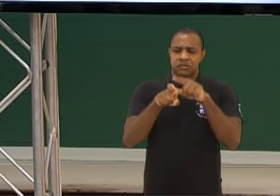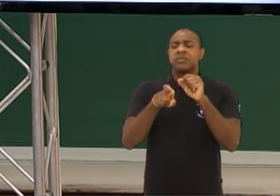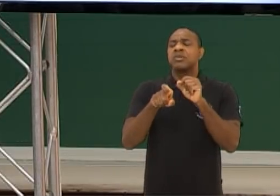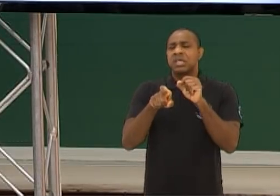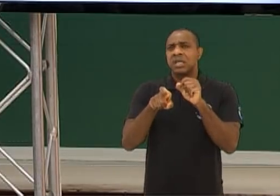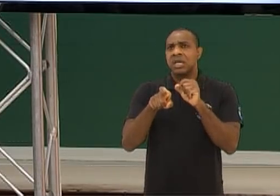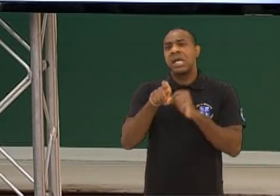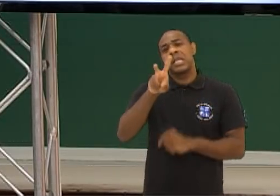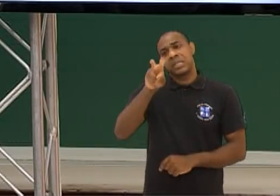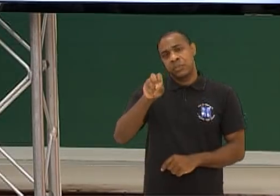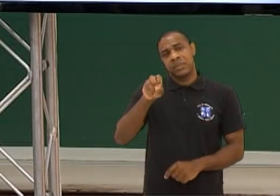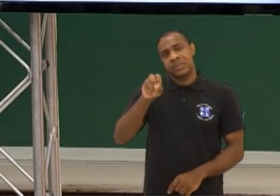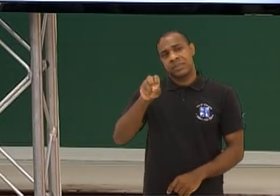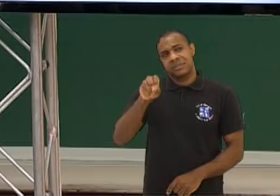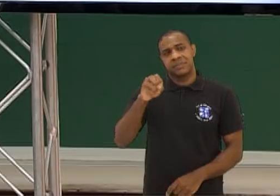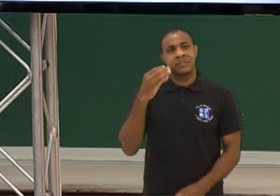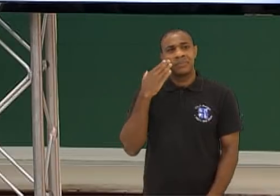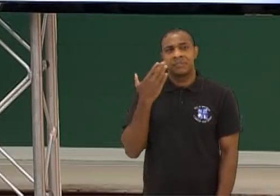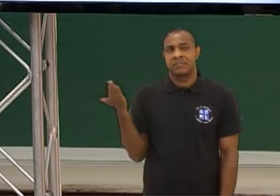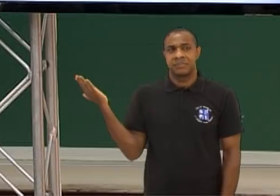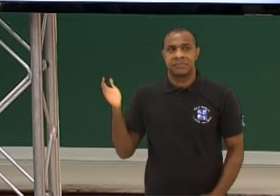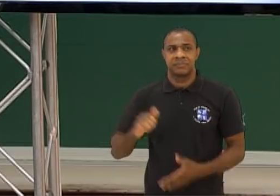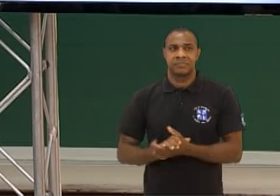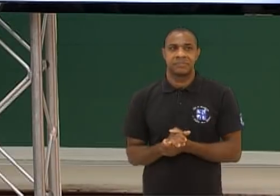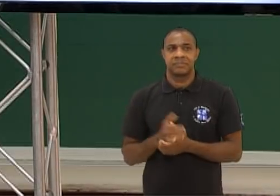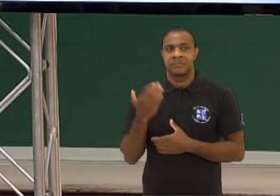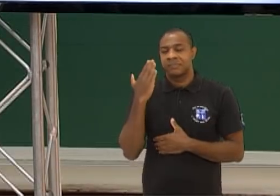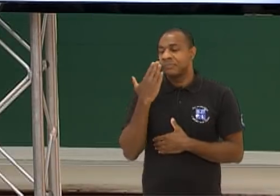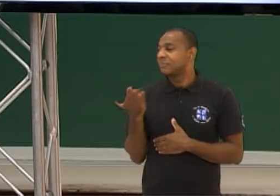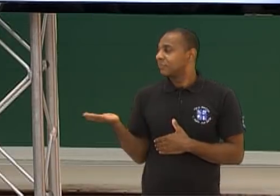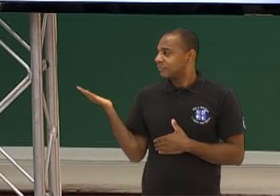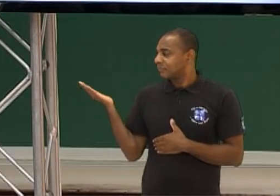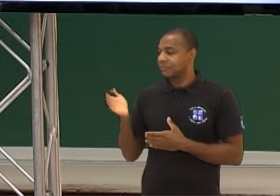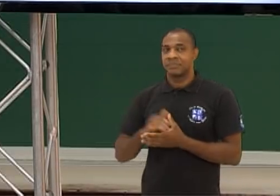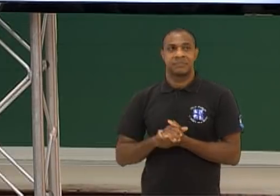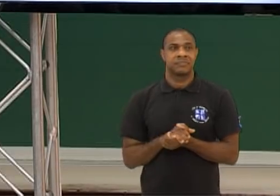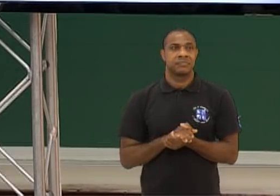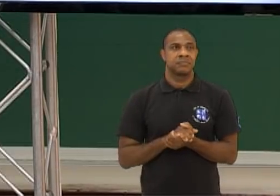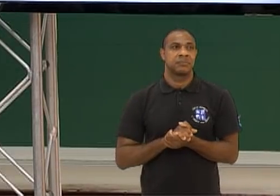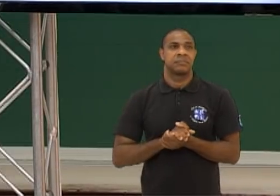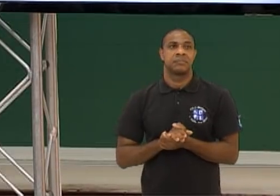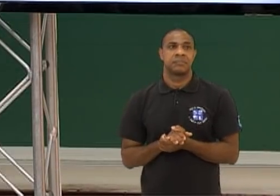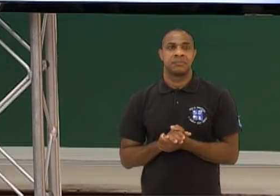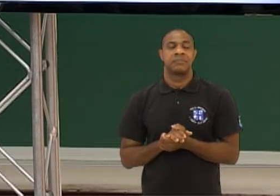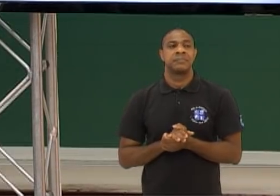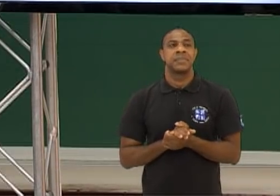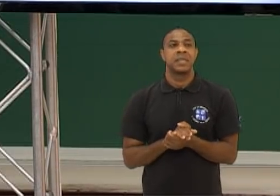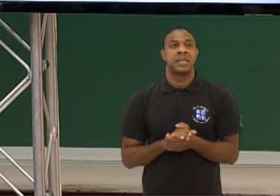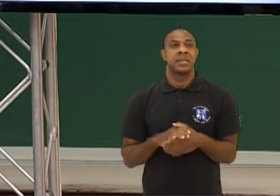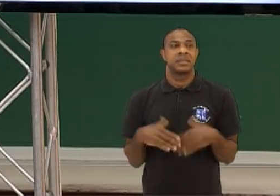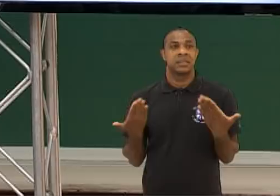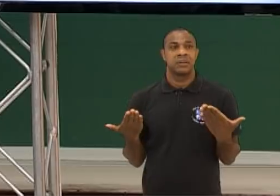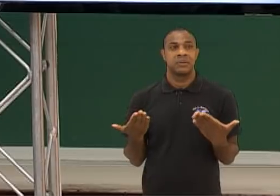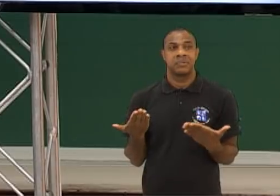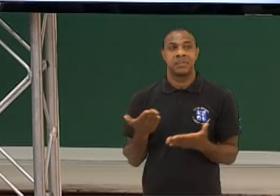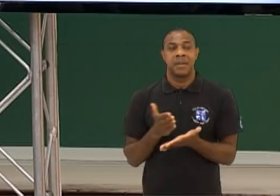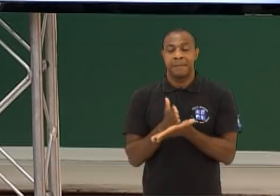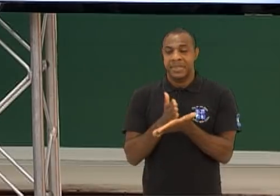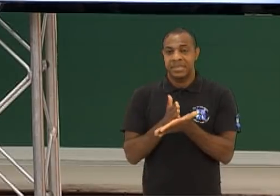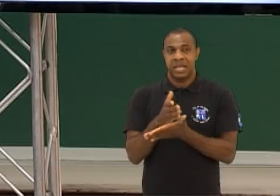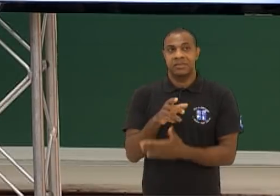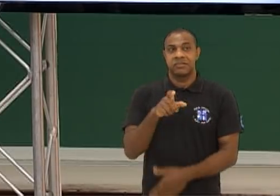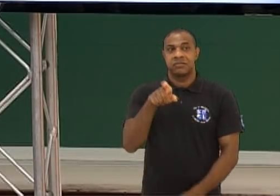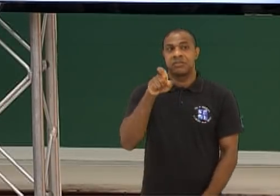2 dá 25 para cada um. Né? Então, x sobre 2. Mas ele não está pedindo para resolver, né? Eu resolvi para vocês, né? Então, a metade de x